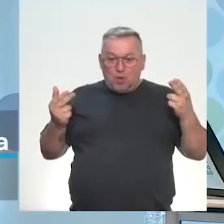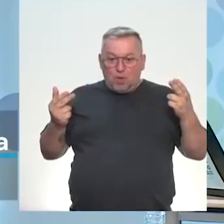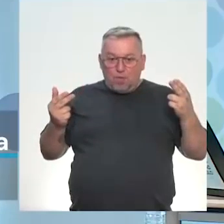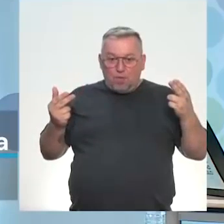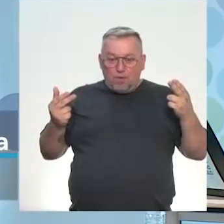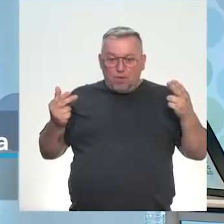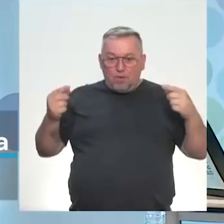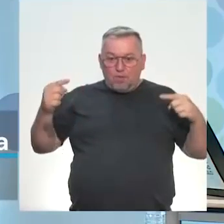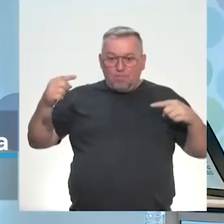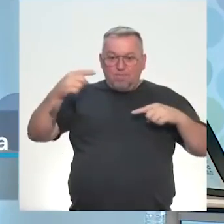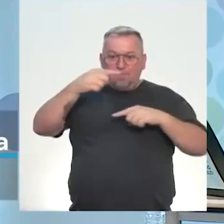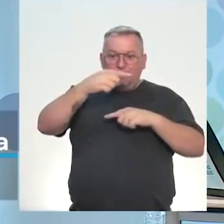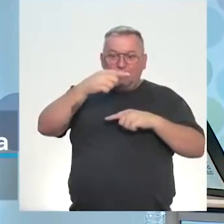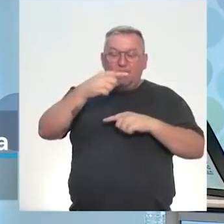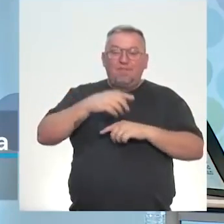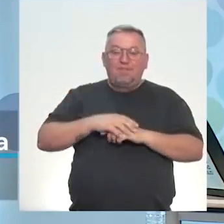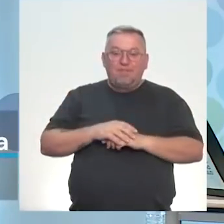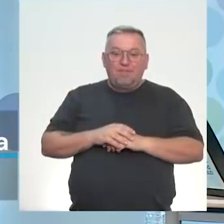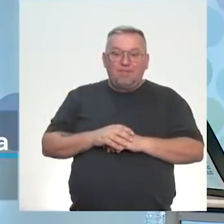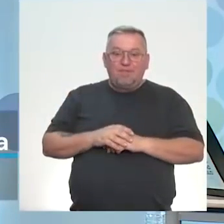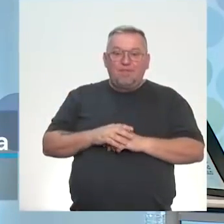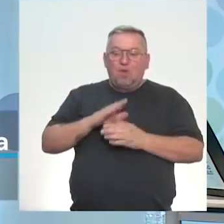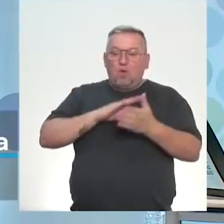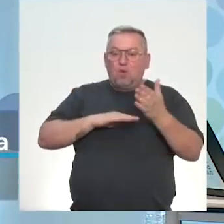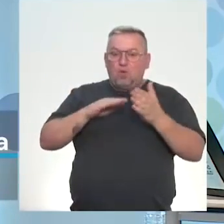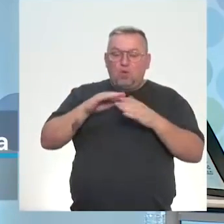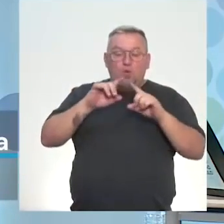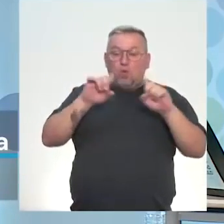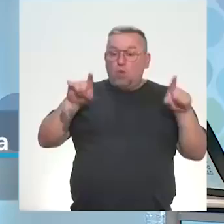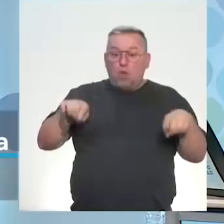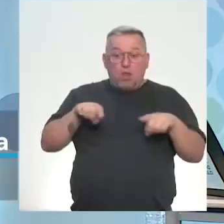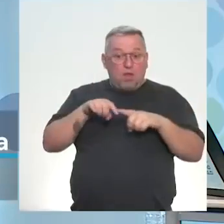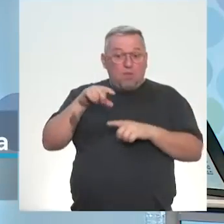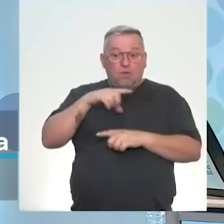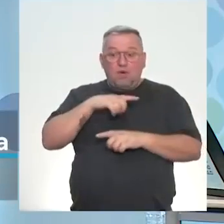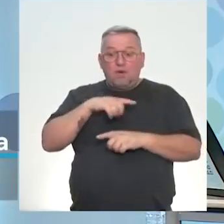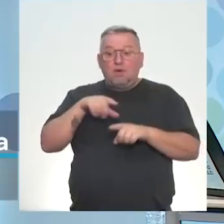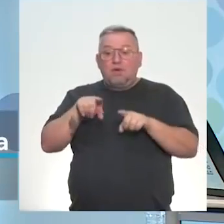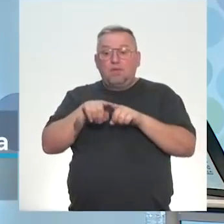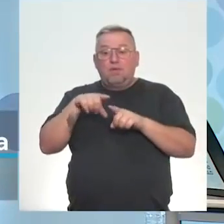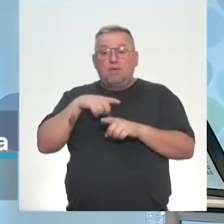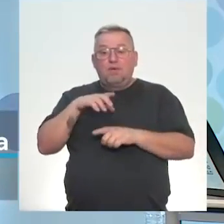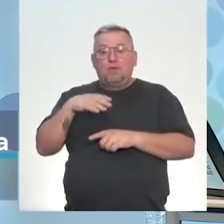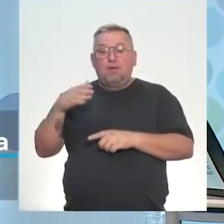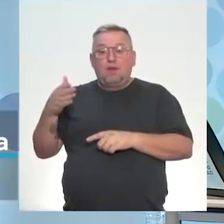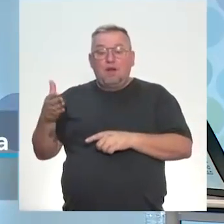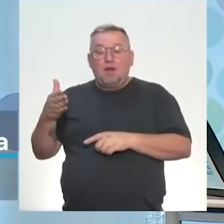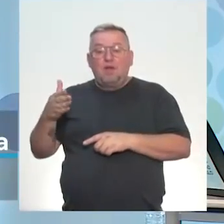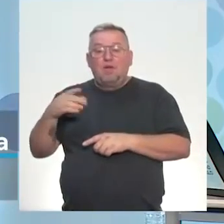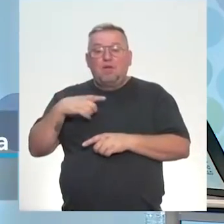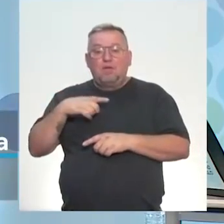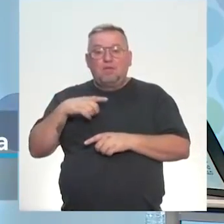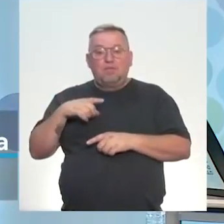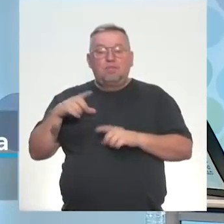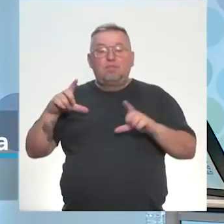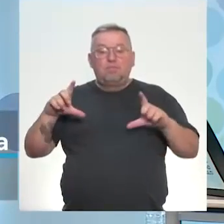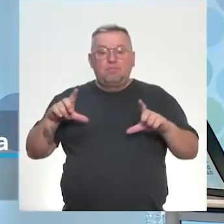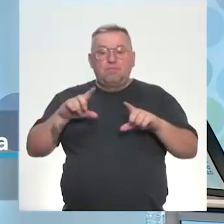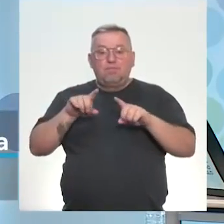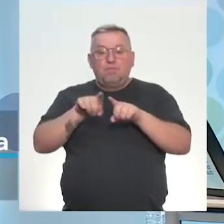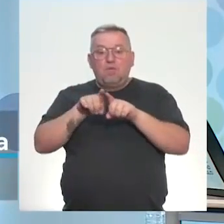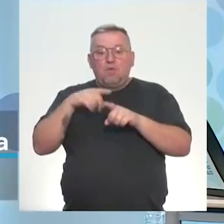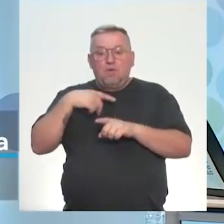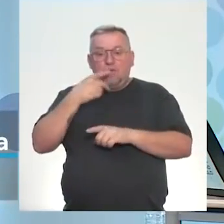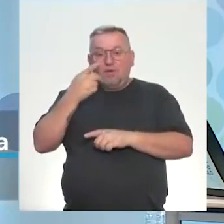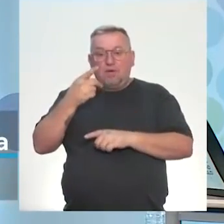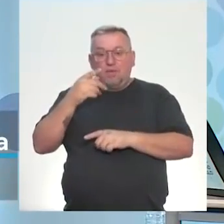né? Os 4 ângulos retos. Tudo que o quadrado tem. E aí ele tem os lados, né? As medidas dos lados. Então, como eu